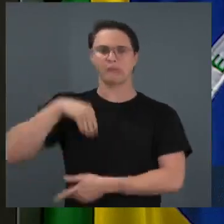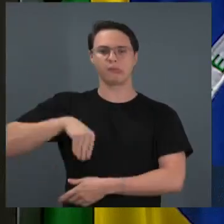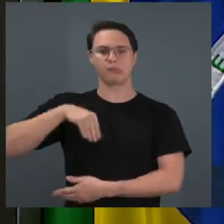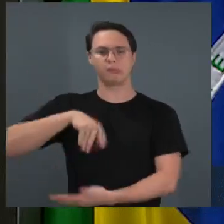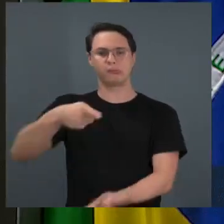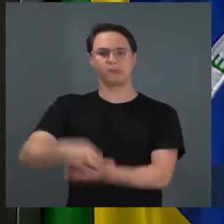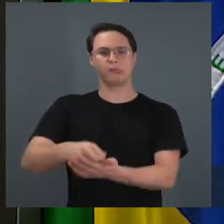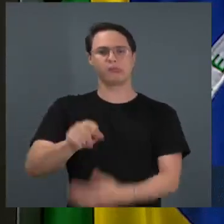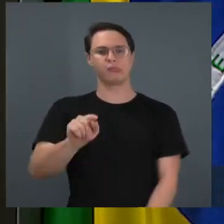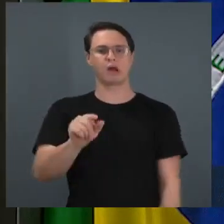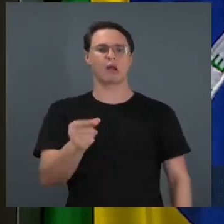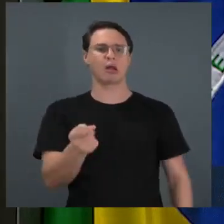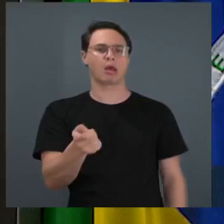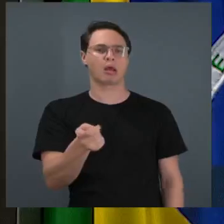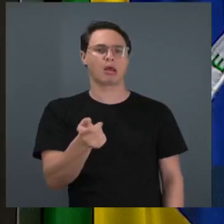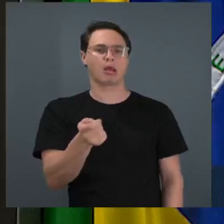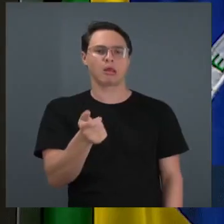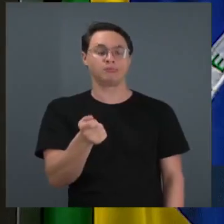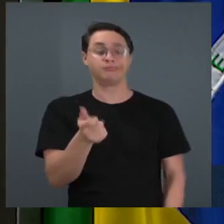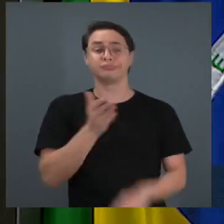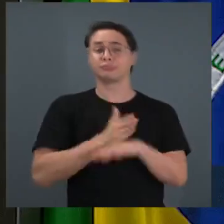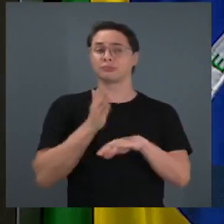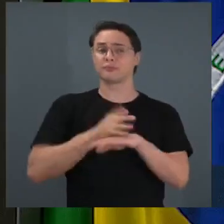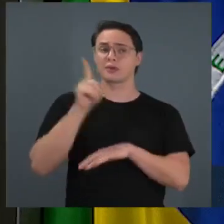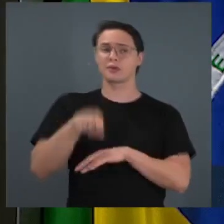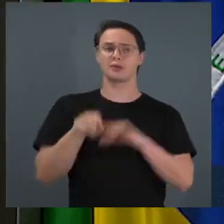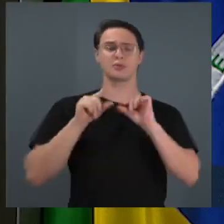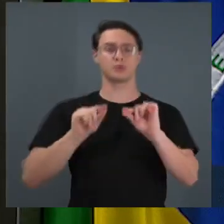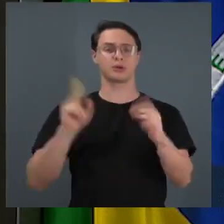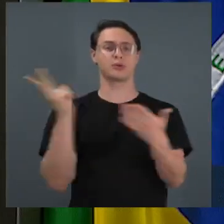insuficientes. A prática é